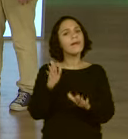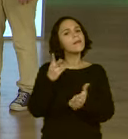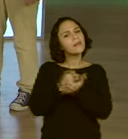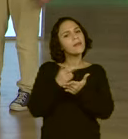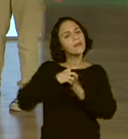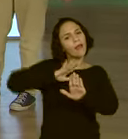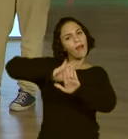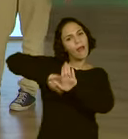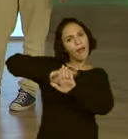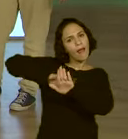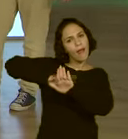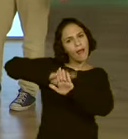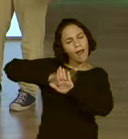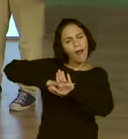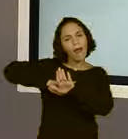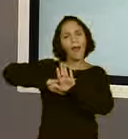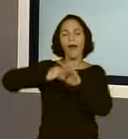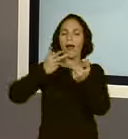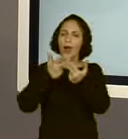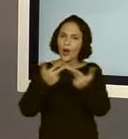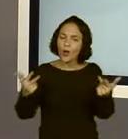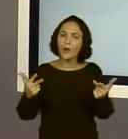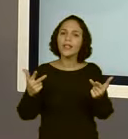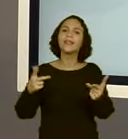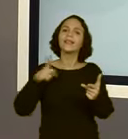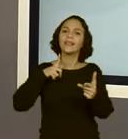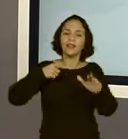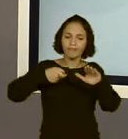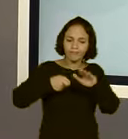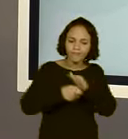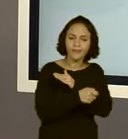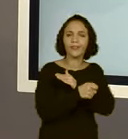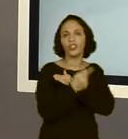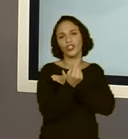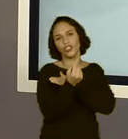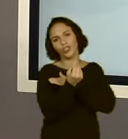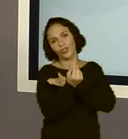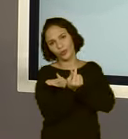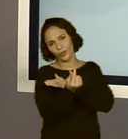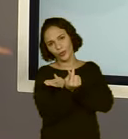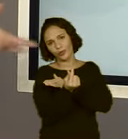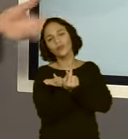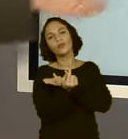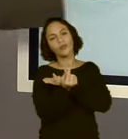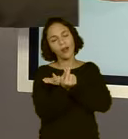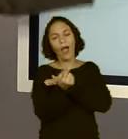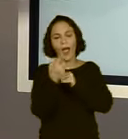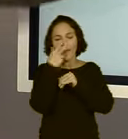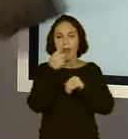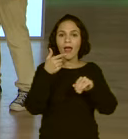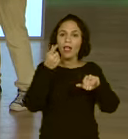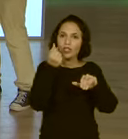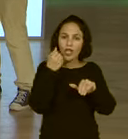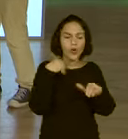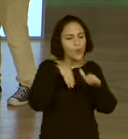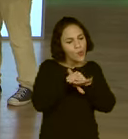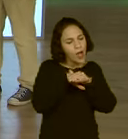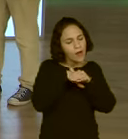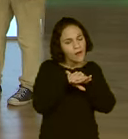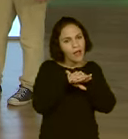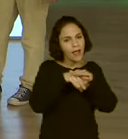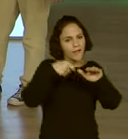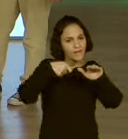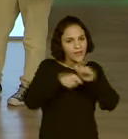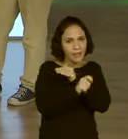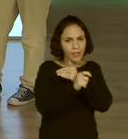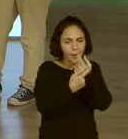algumas ações que têm algum valor financeiro envolvido, que você vai investir para alcançar aquele sonho. Ficou